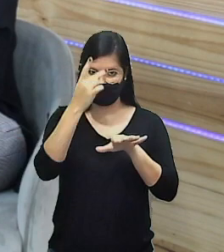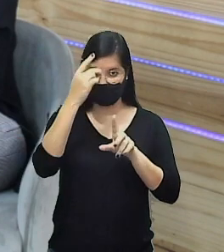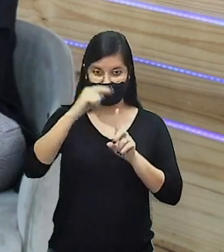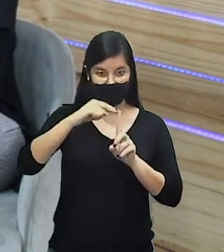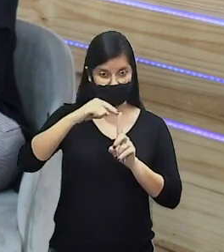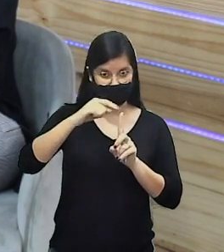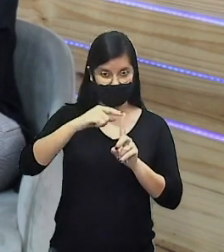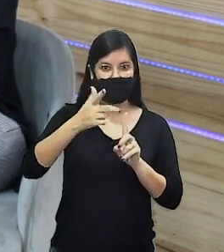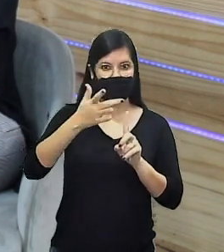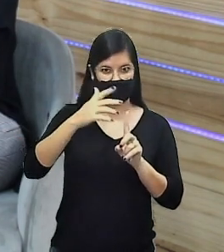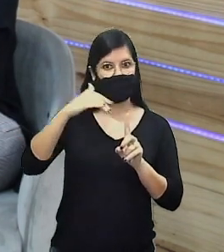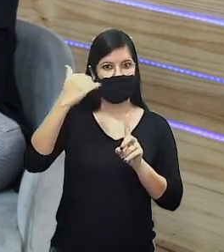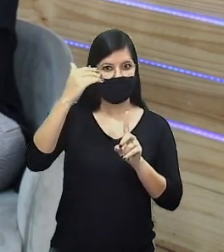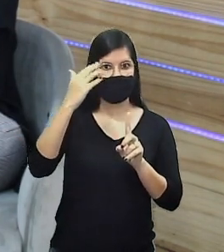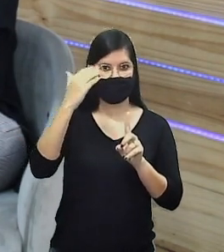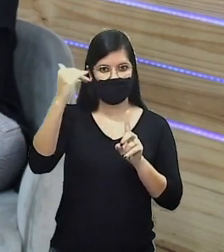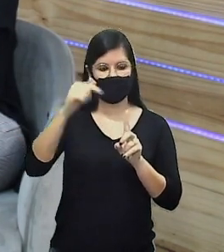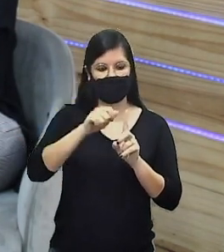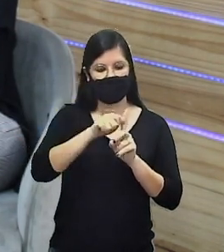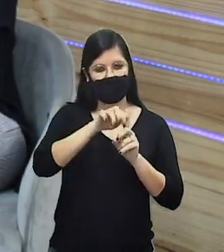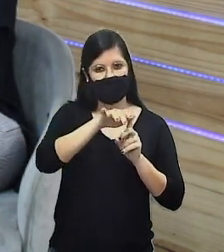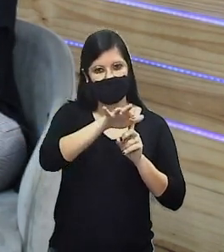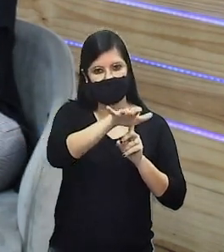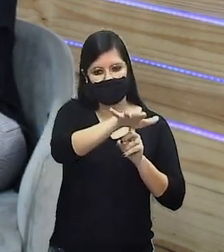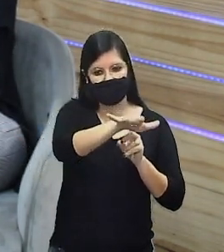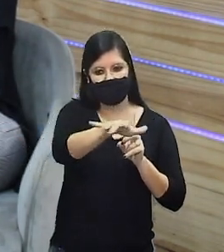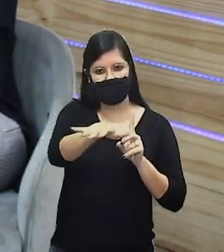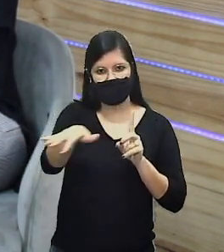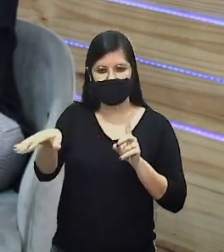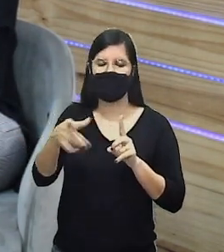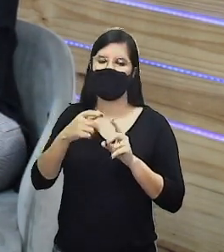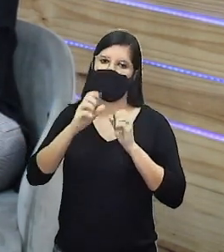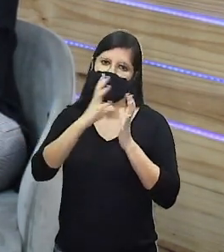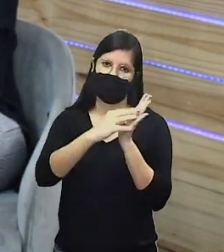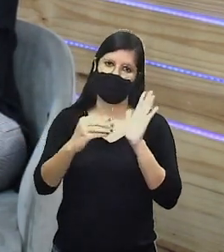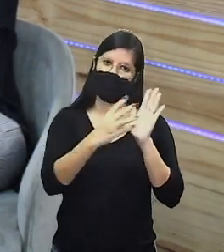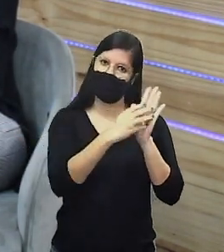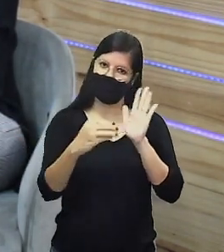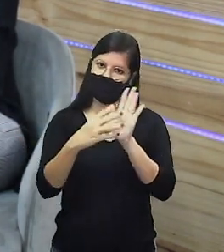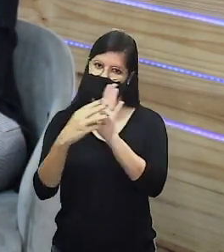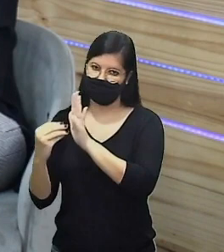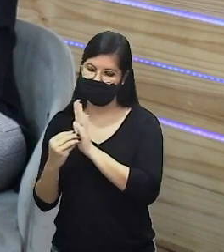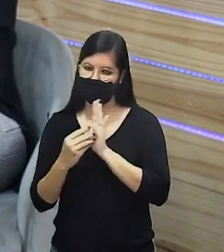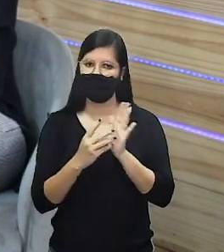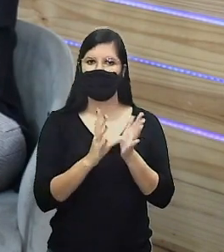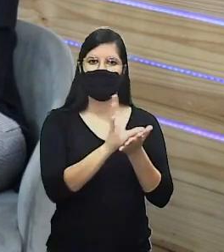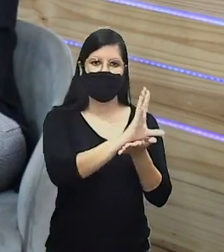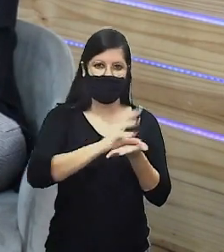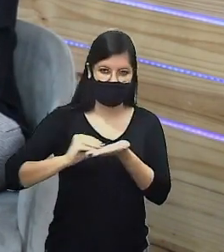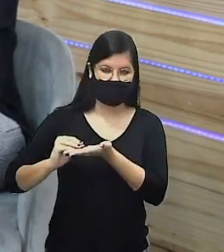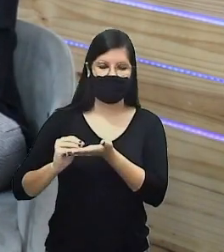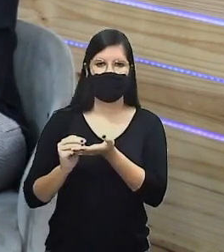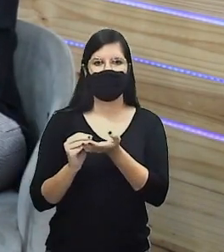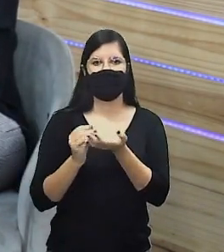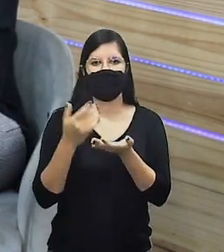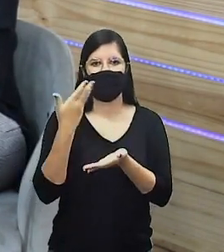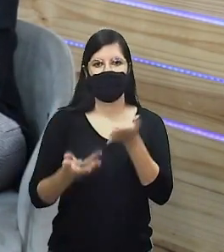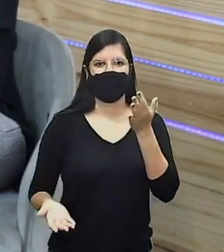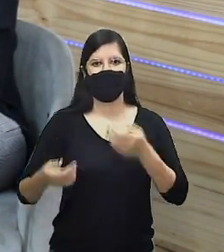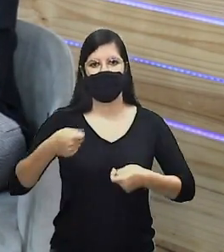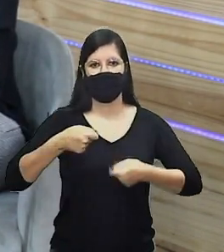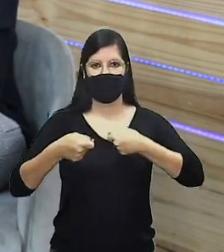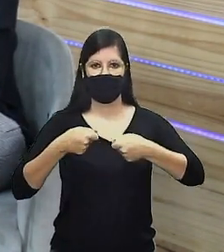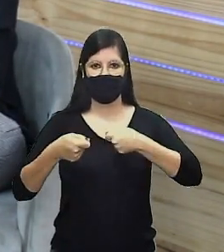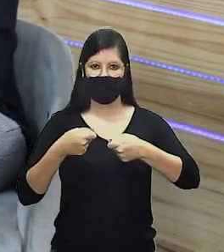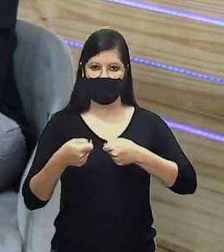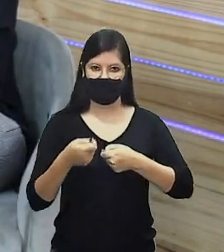uma influência fala uma coisa e aquele grupo repete aquela coisa. Então, isso fica isso perde o controle. Às vezes até